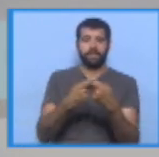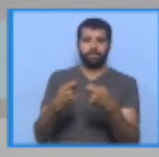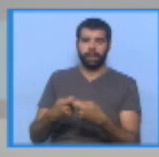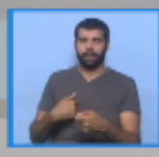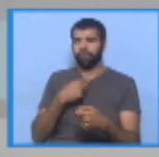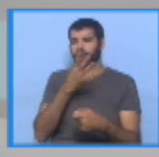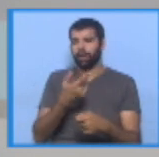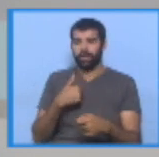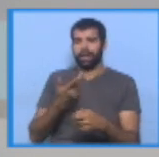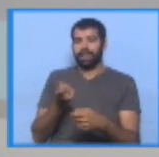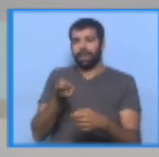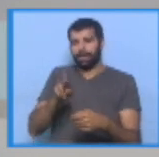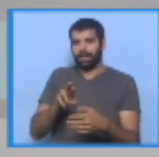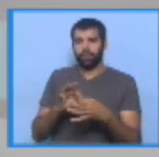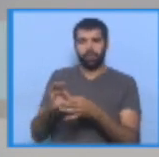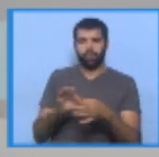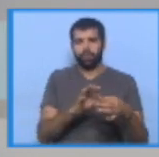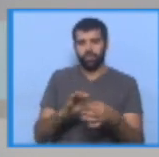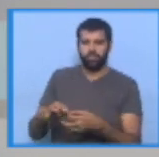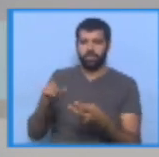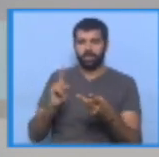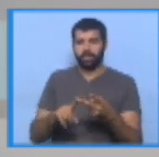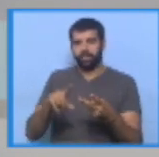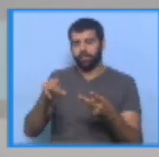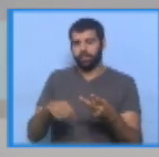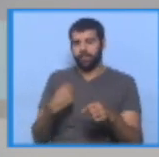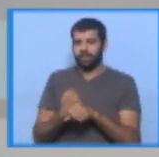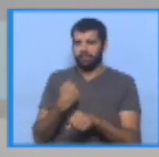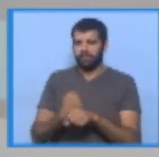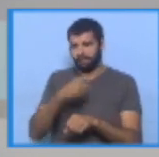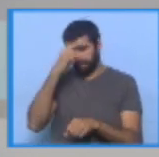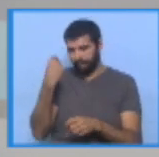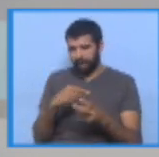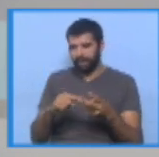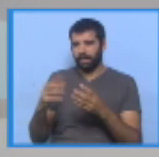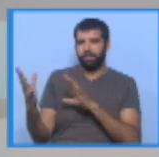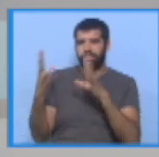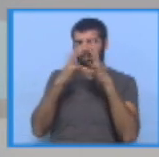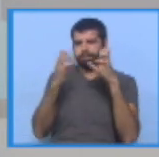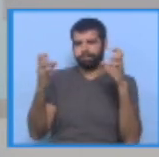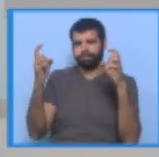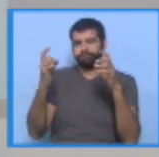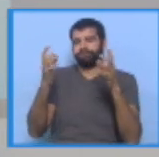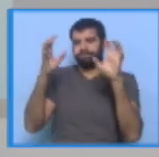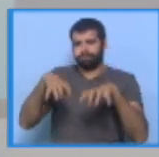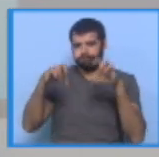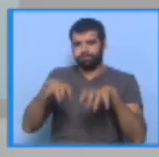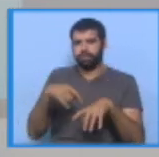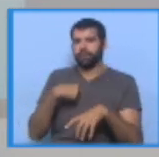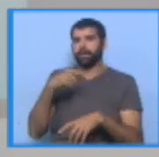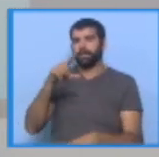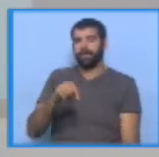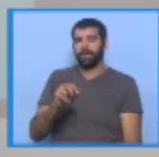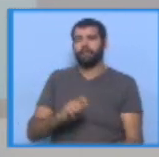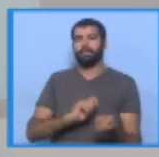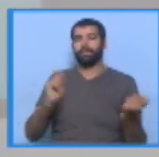Aliança, onde se fala na nuvem escura, nas trevas densas, a tempestade, onde se acentuava demasiado a